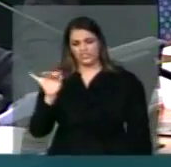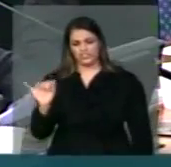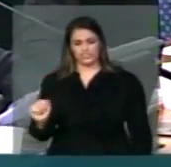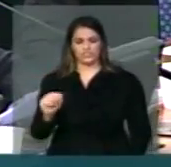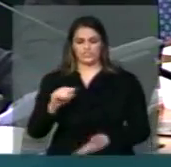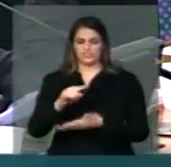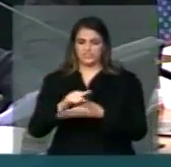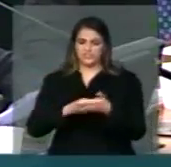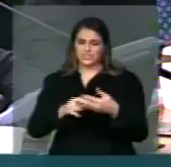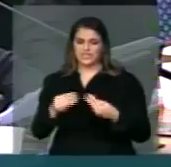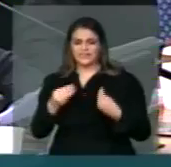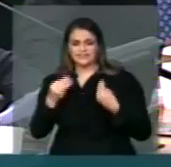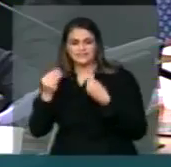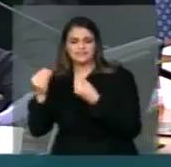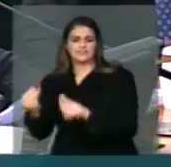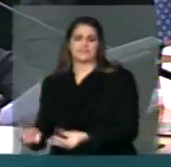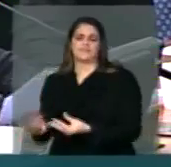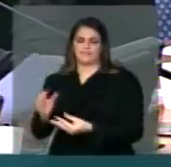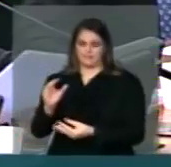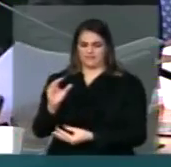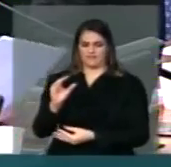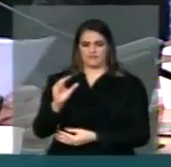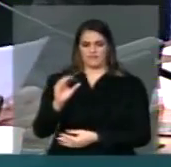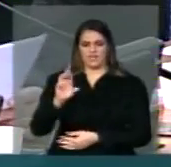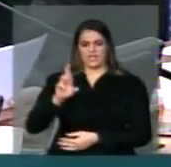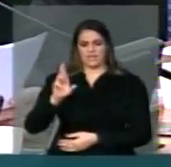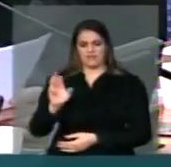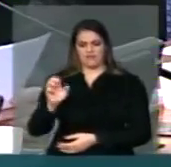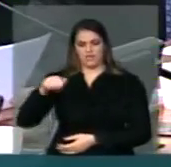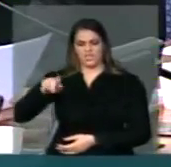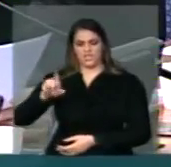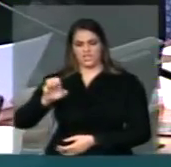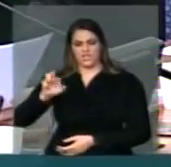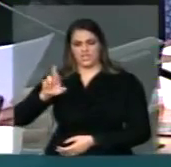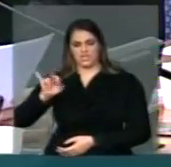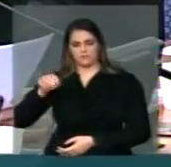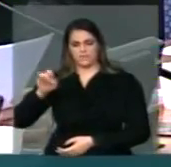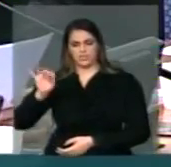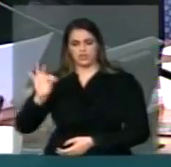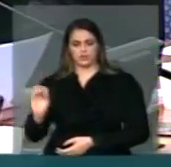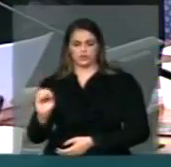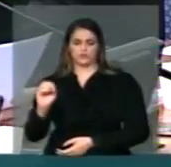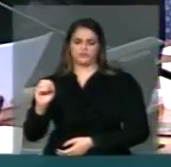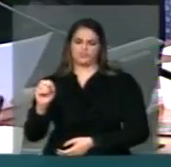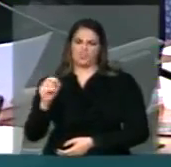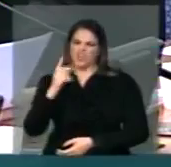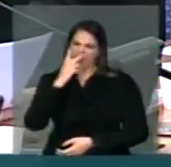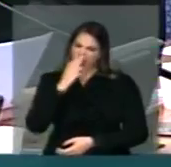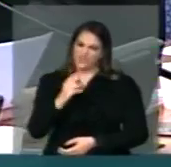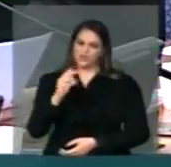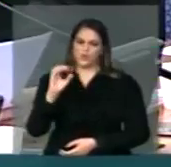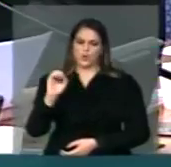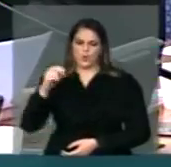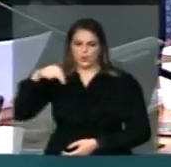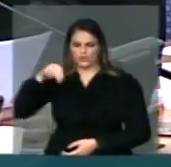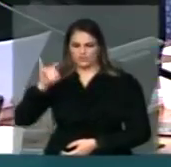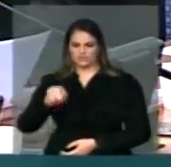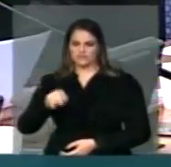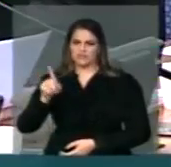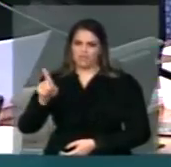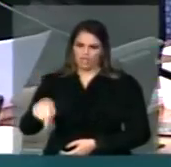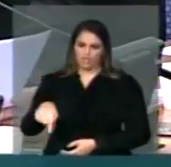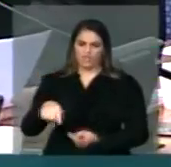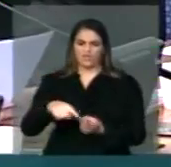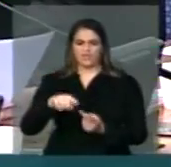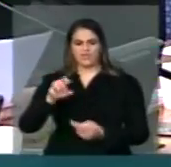de requerimentos à SCPI. Eu não sei quem mais são, acho que o deputado Onyx também acho que a